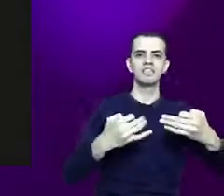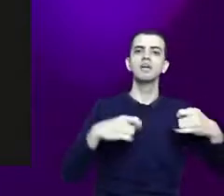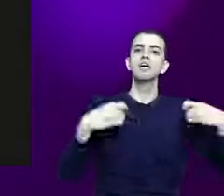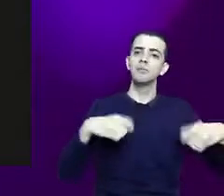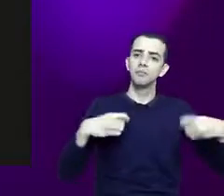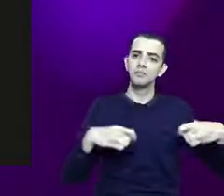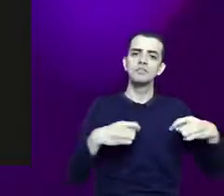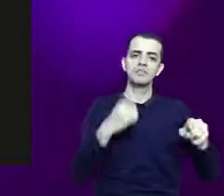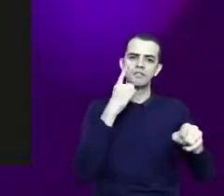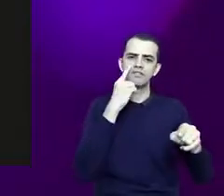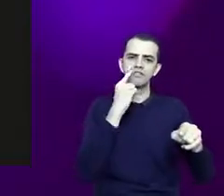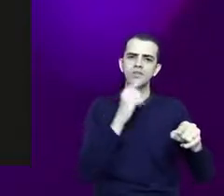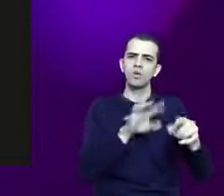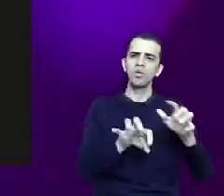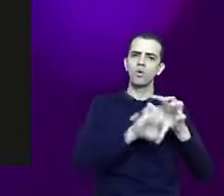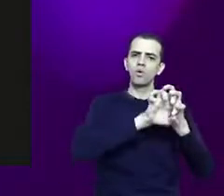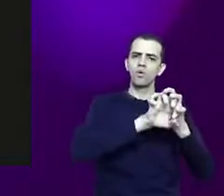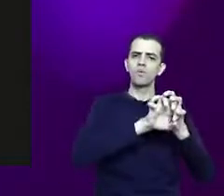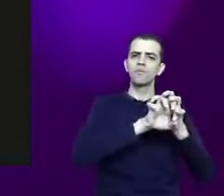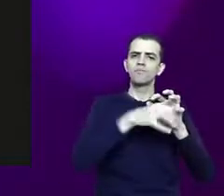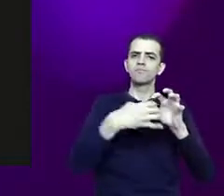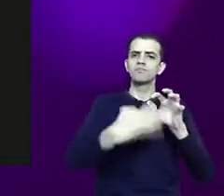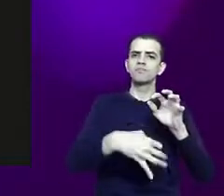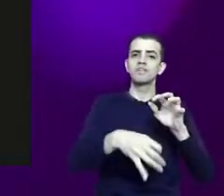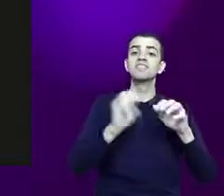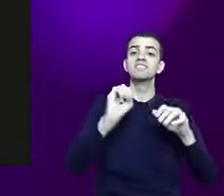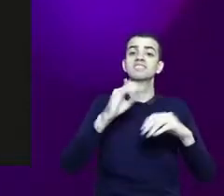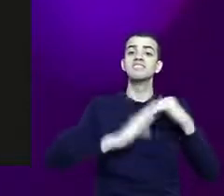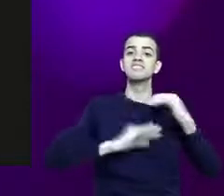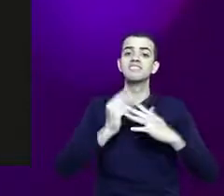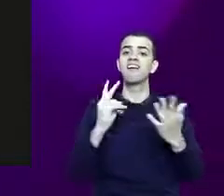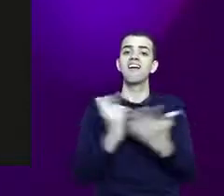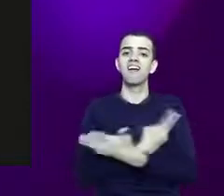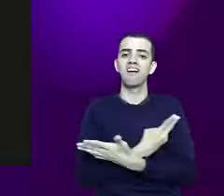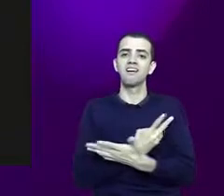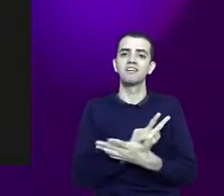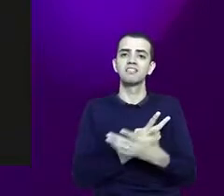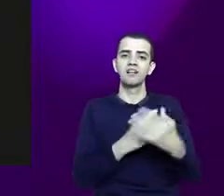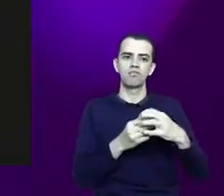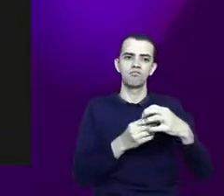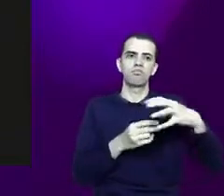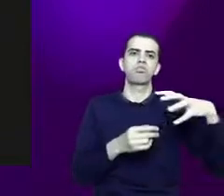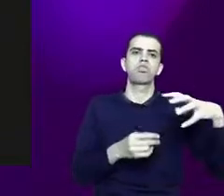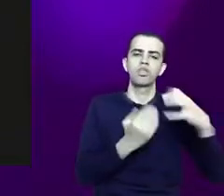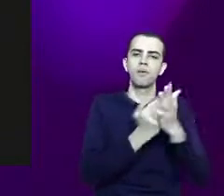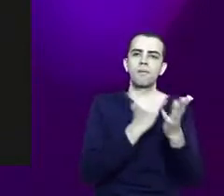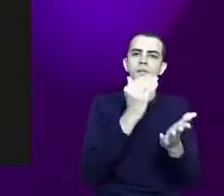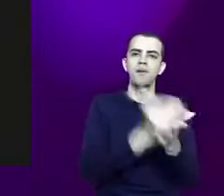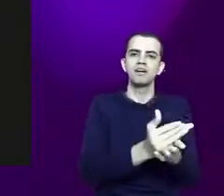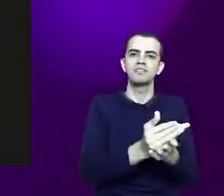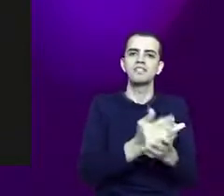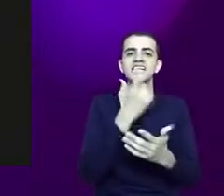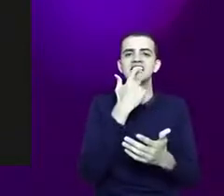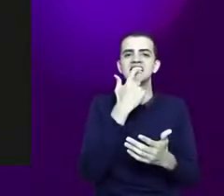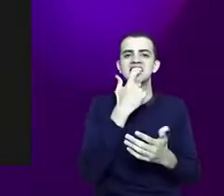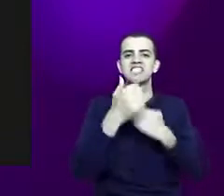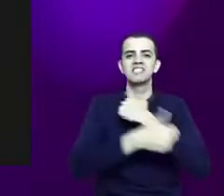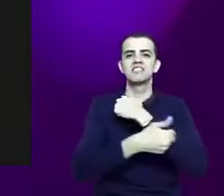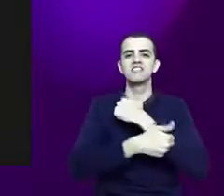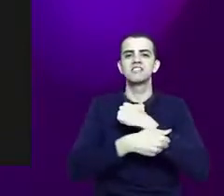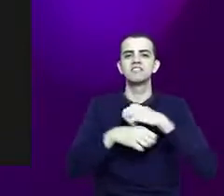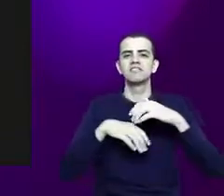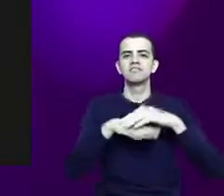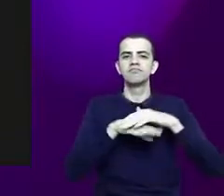cobertura, você tem que tomar muito cuidado para não errar na mão e não passar do tamanho. E se você passar do tamanho, você começa a perder osso e cada vez fica mais